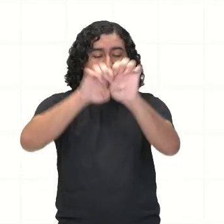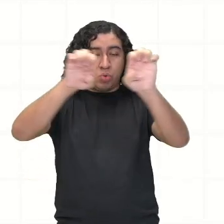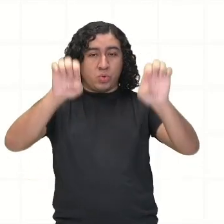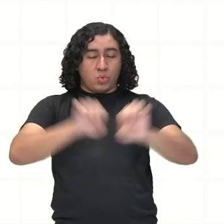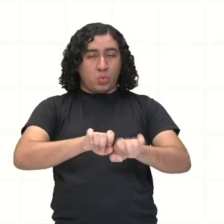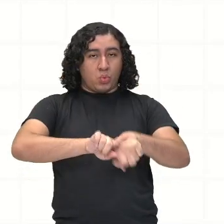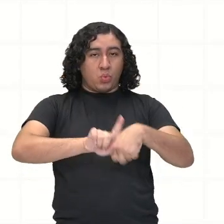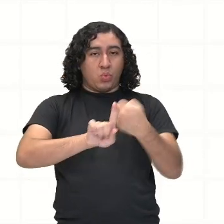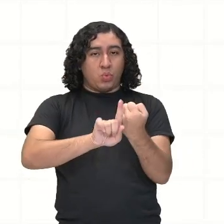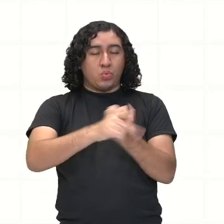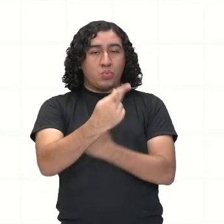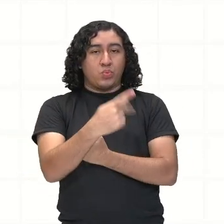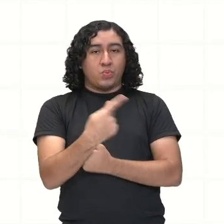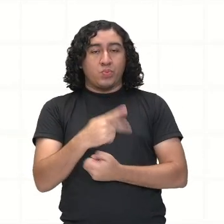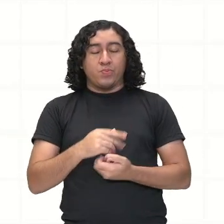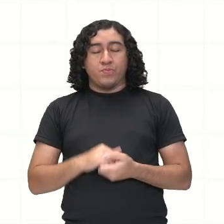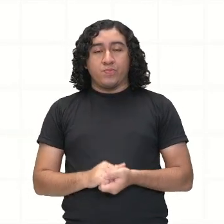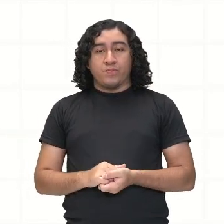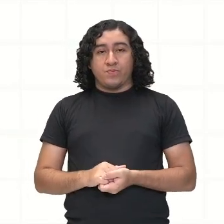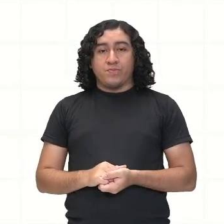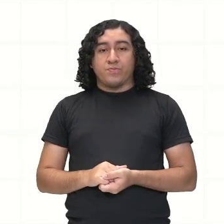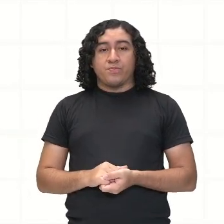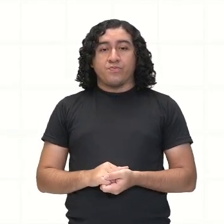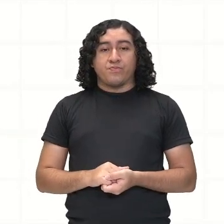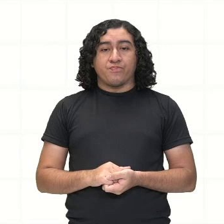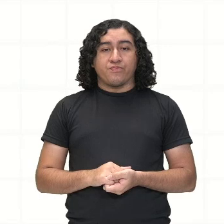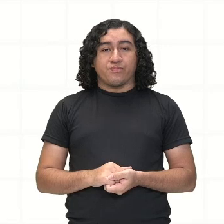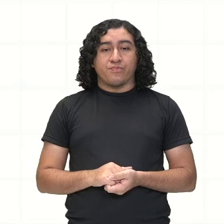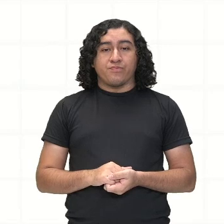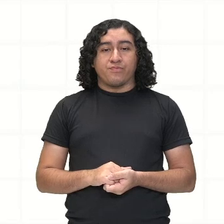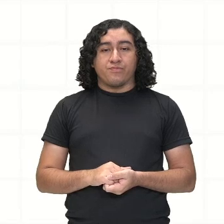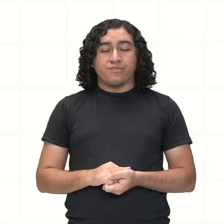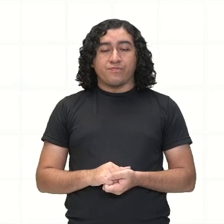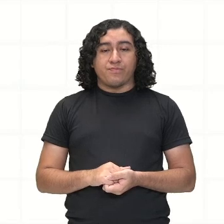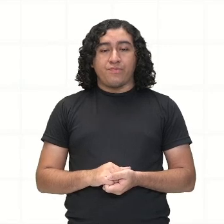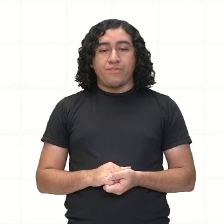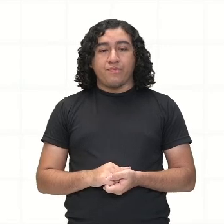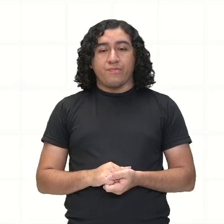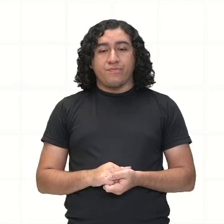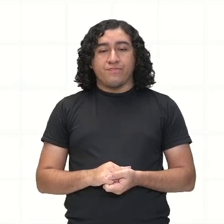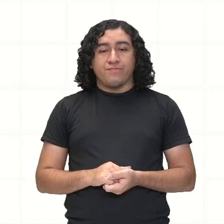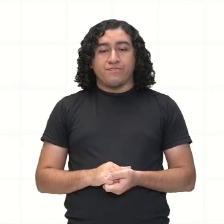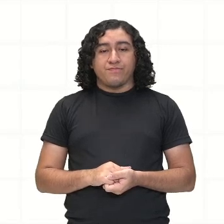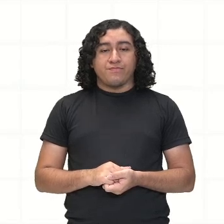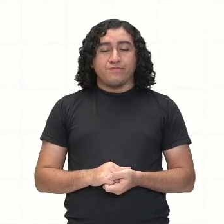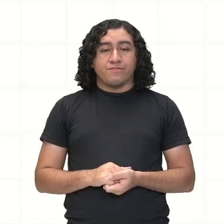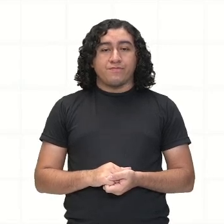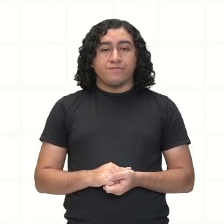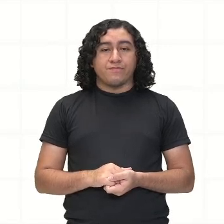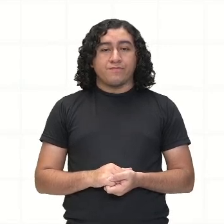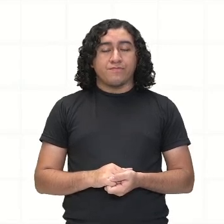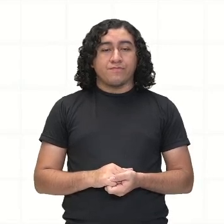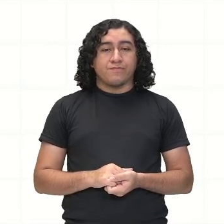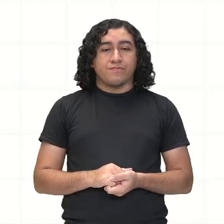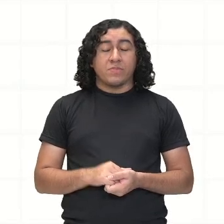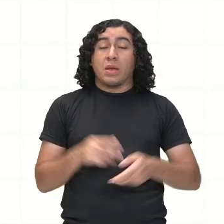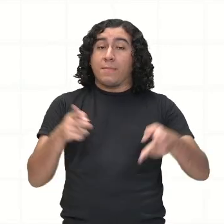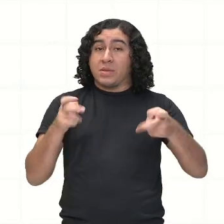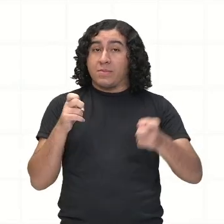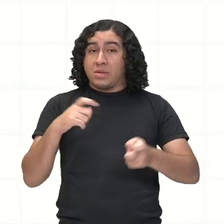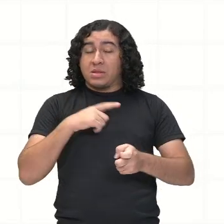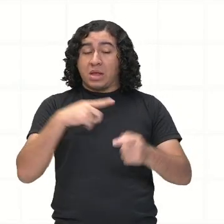e o luxo desse monarca. Observem que aqui, ó, eu tenho duas setinhas, certo? Aqui a azul e a